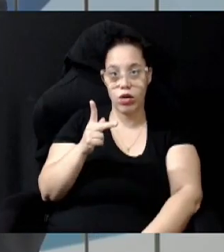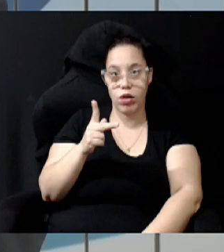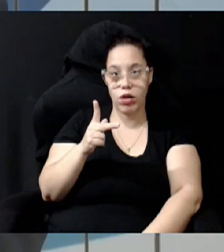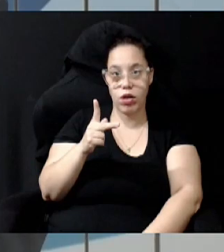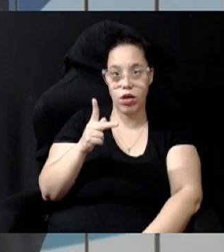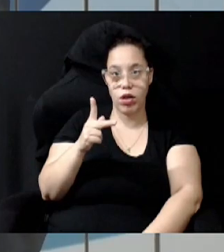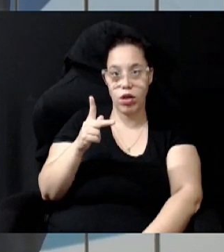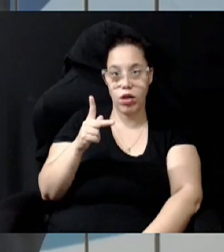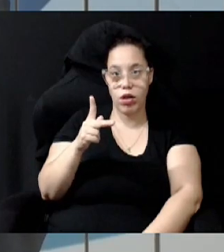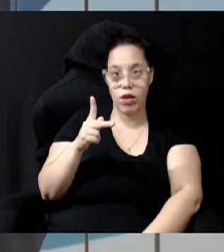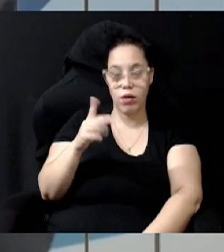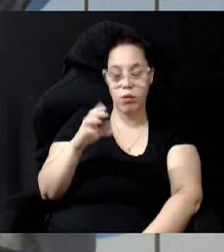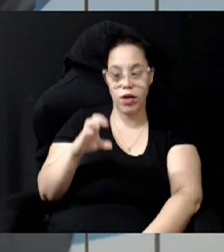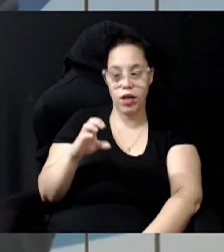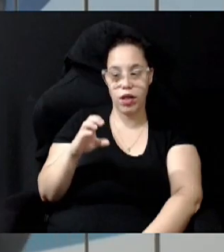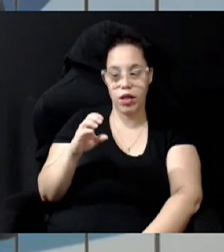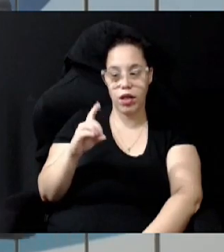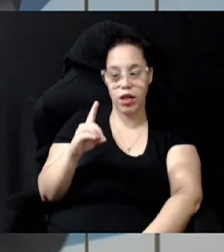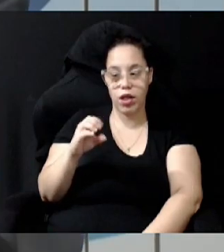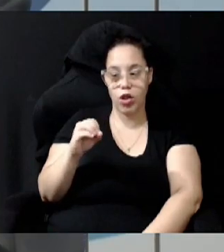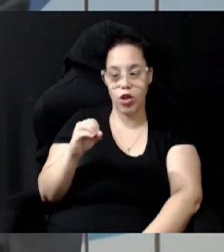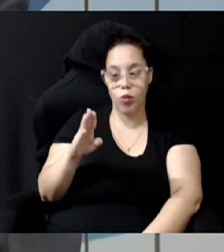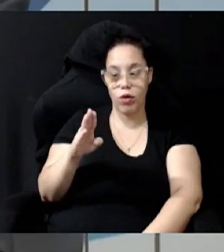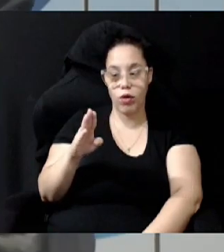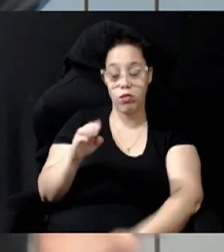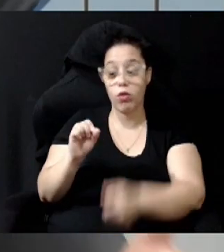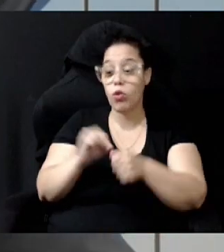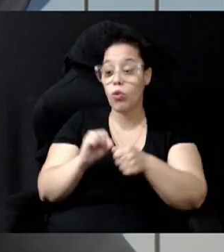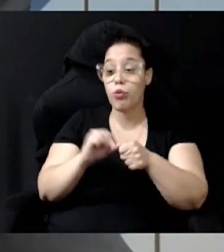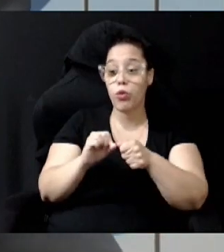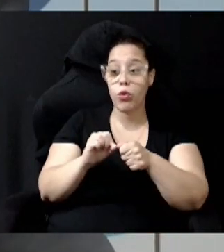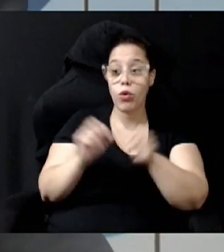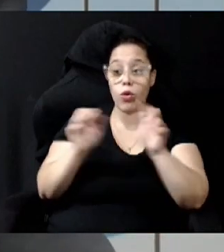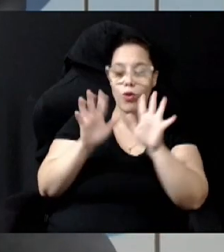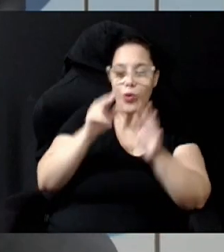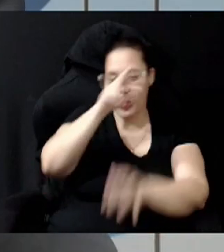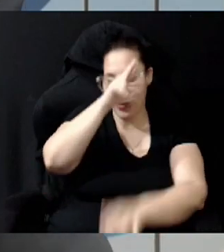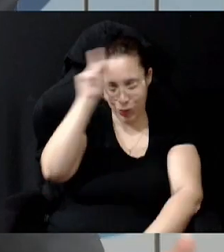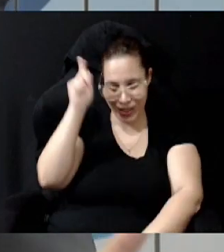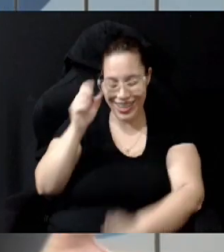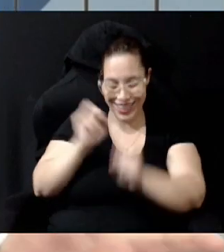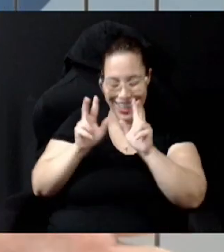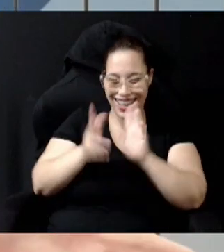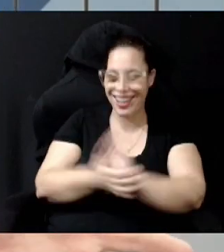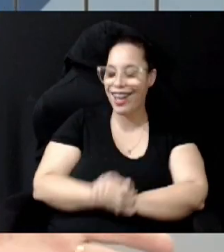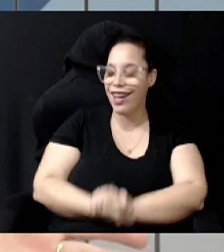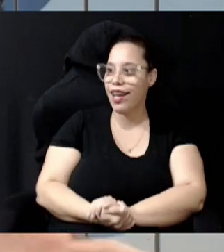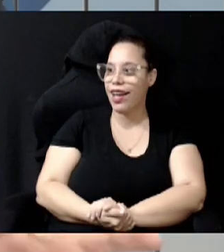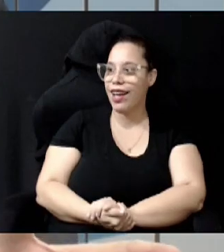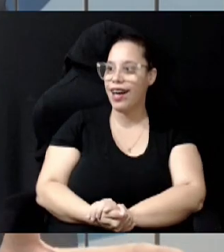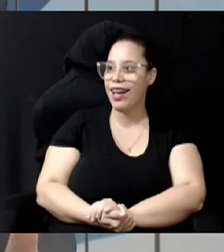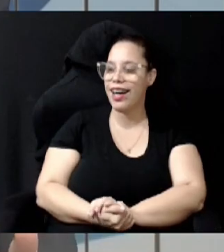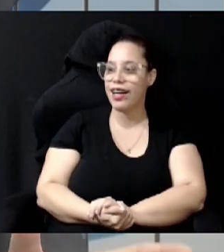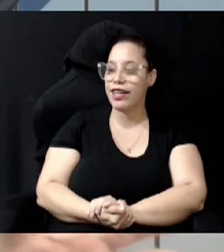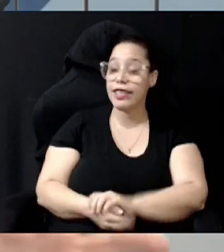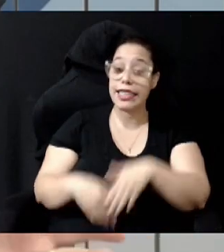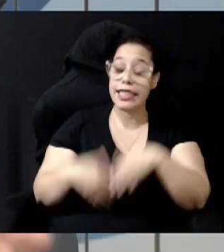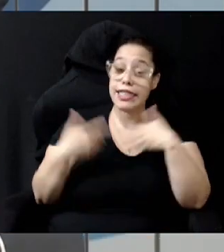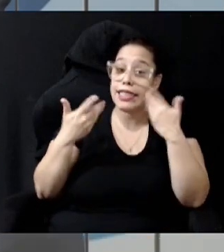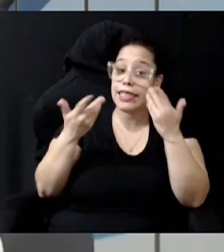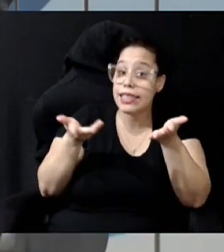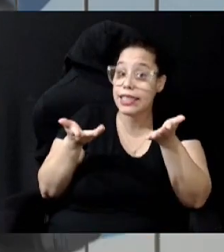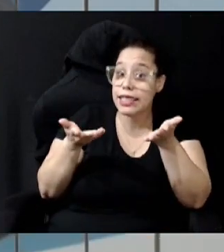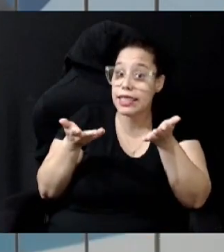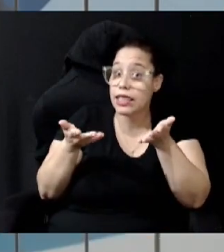né? Fizeram as mesmas manifestações e automaticamente, né, quase que